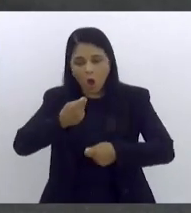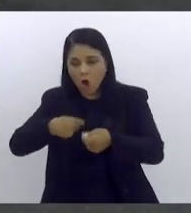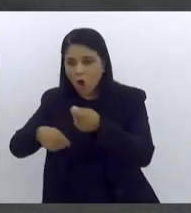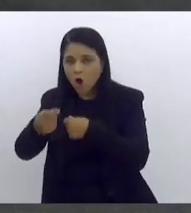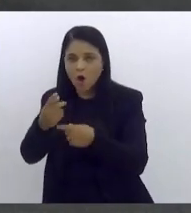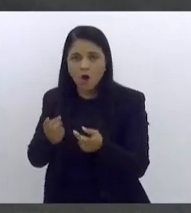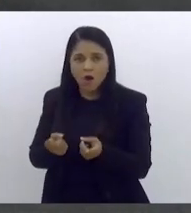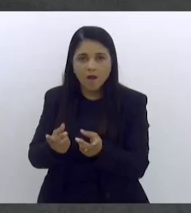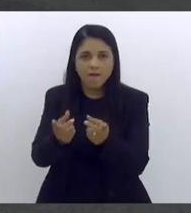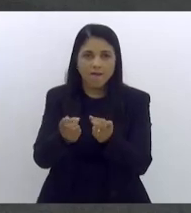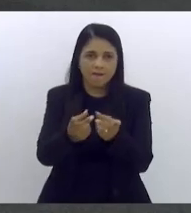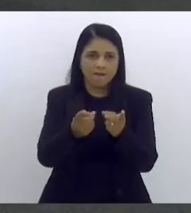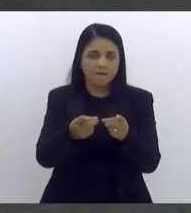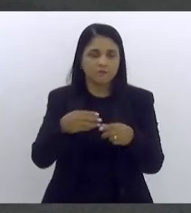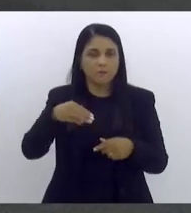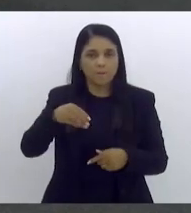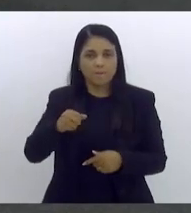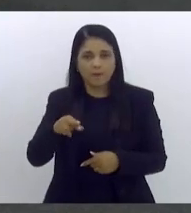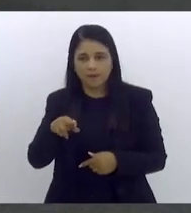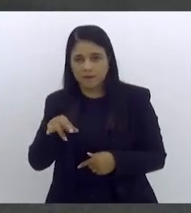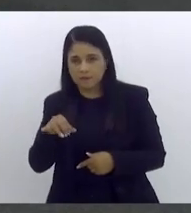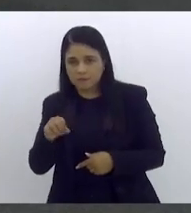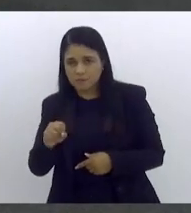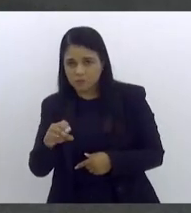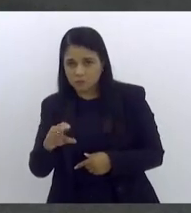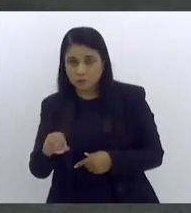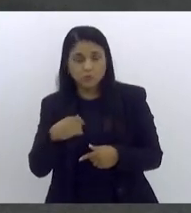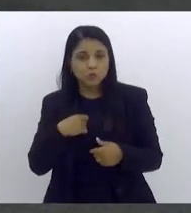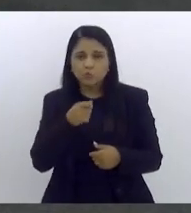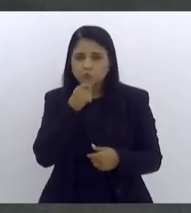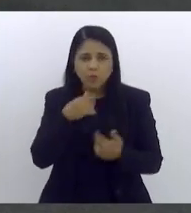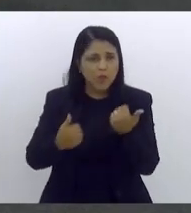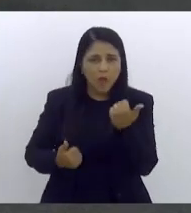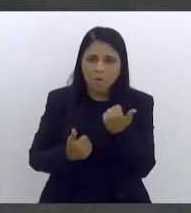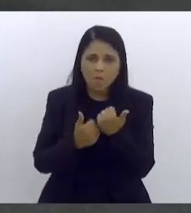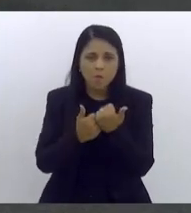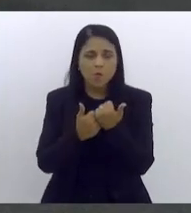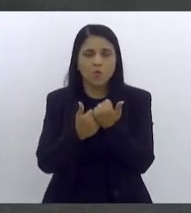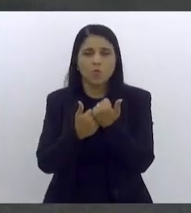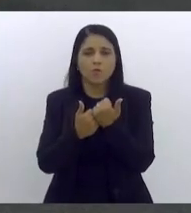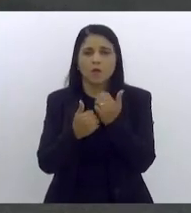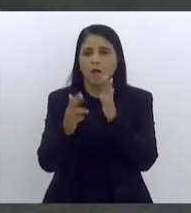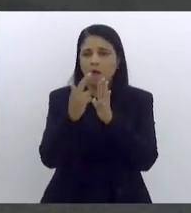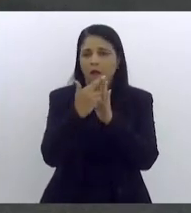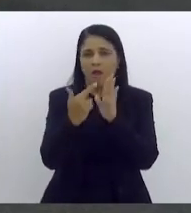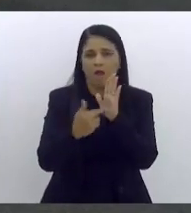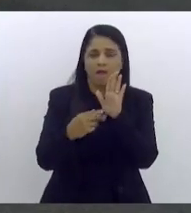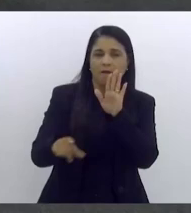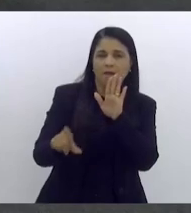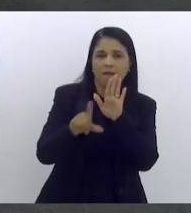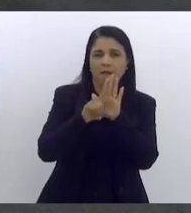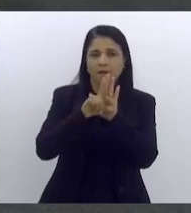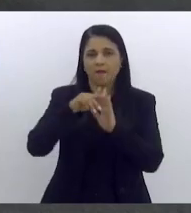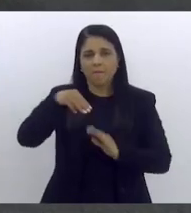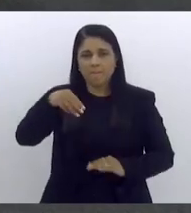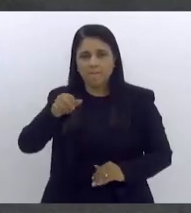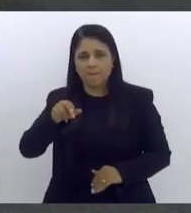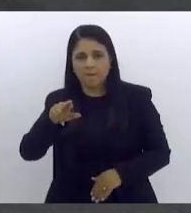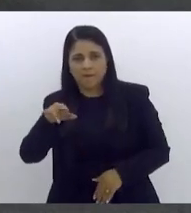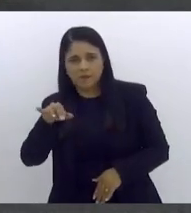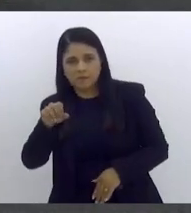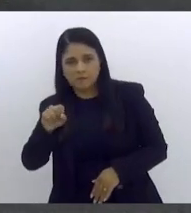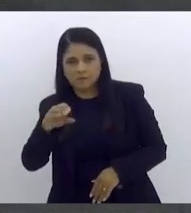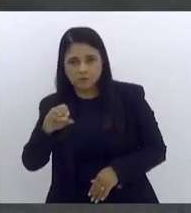Eu reitero, a gente não tem um apoio para legalizar a pesca de marisco no estado do Rio de Janeiro, continuar fazendo com que esses